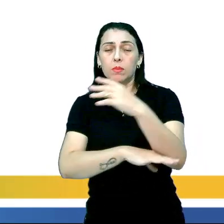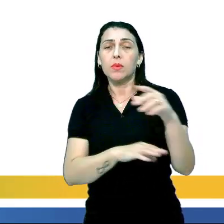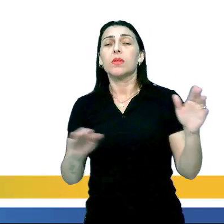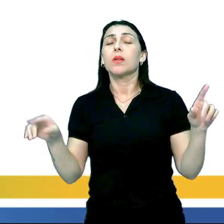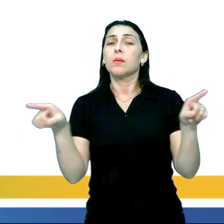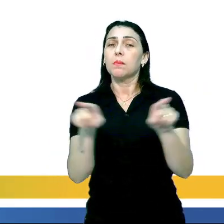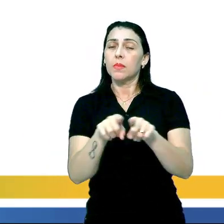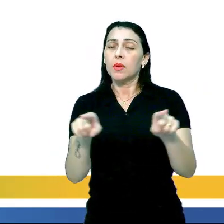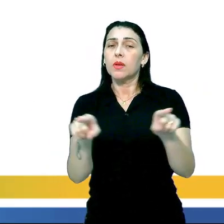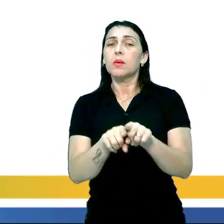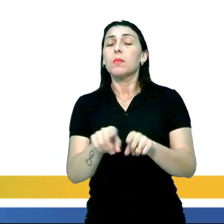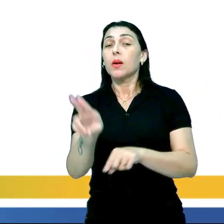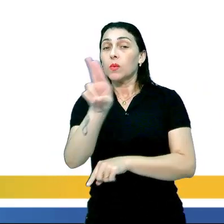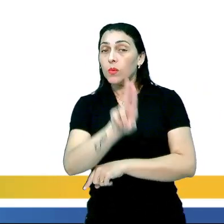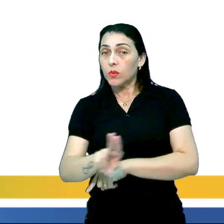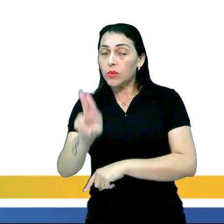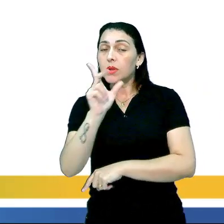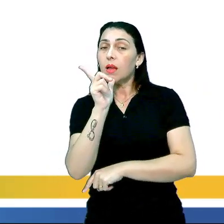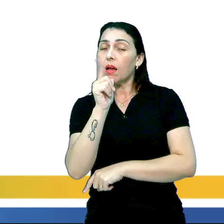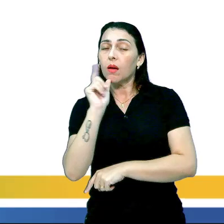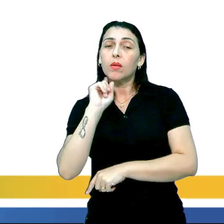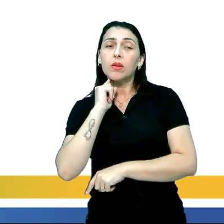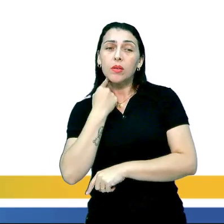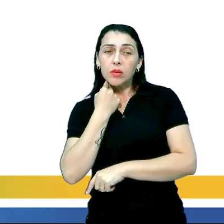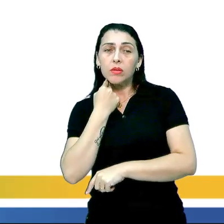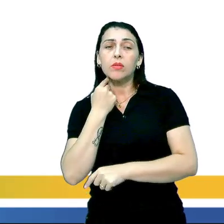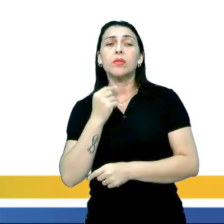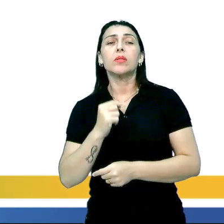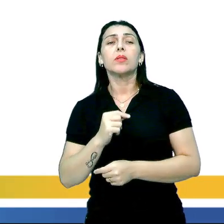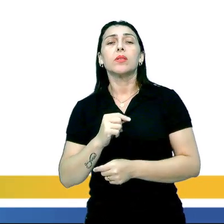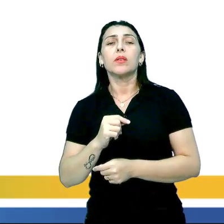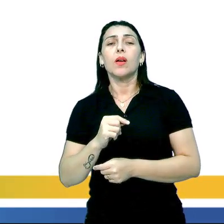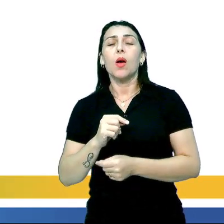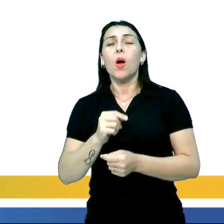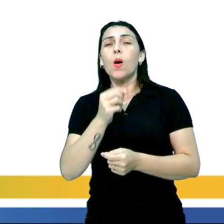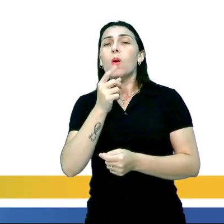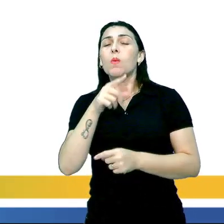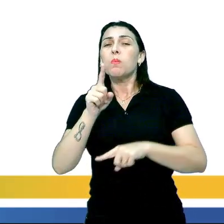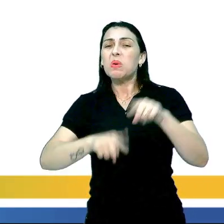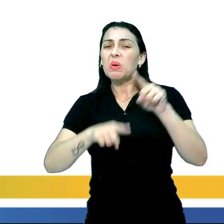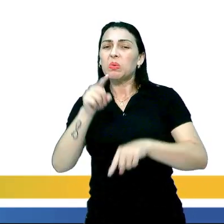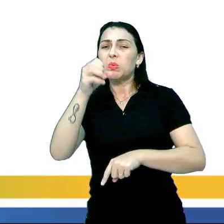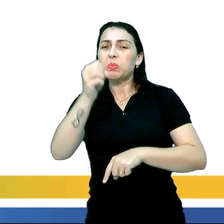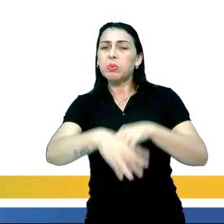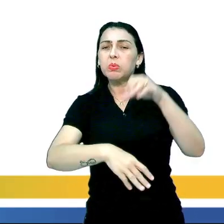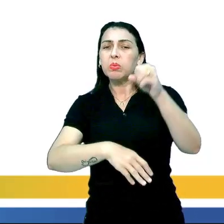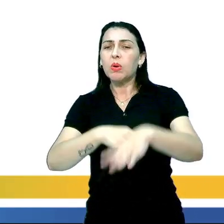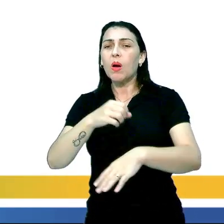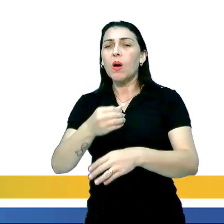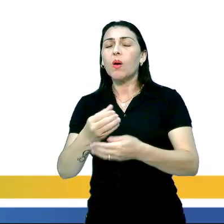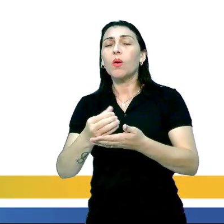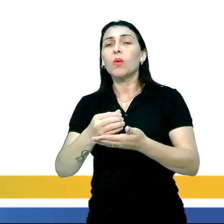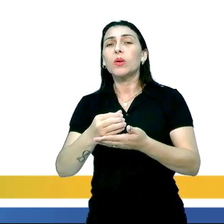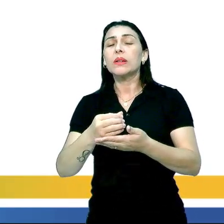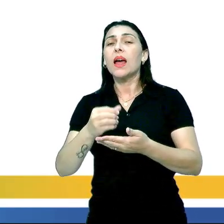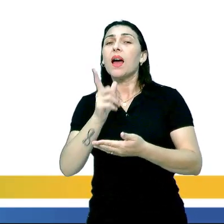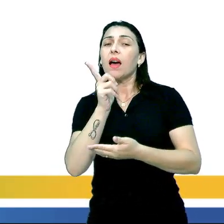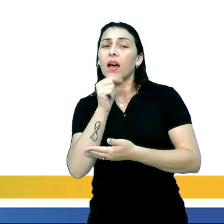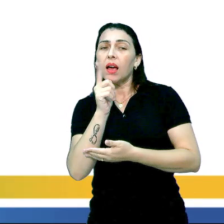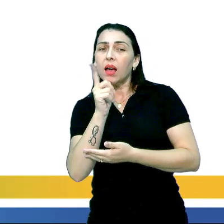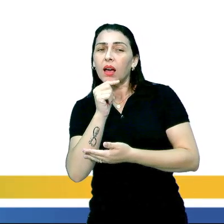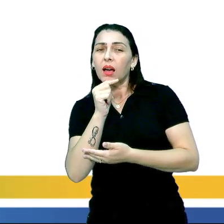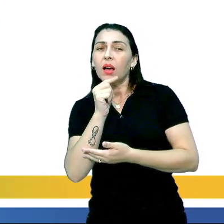até imprópria para o consumo. As causas: descarte de produtos e dejetos em corpos